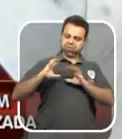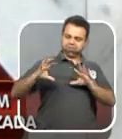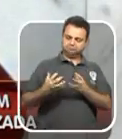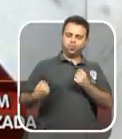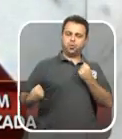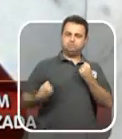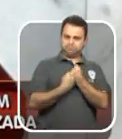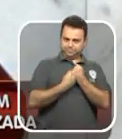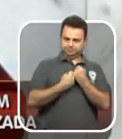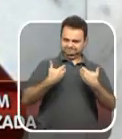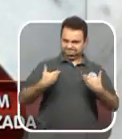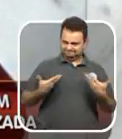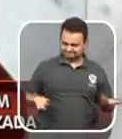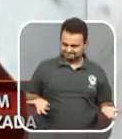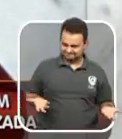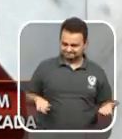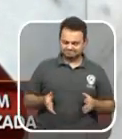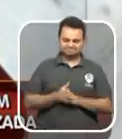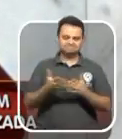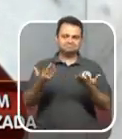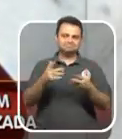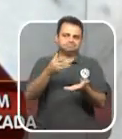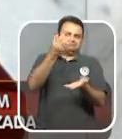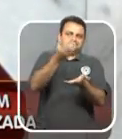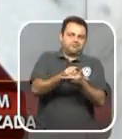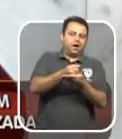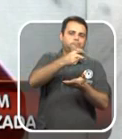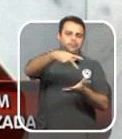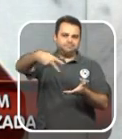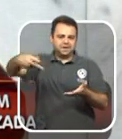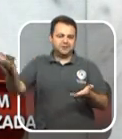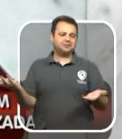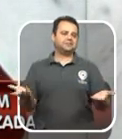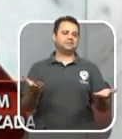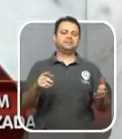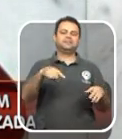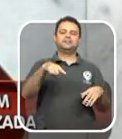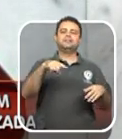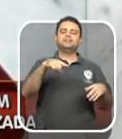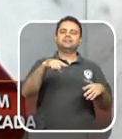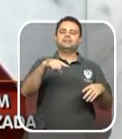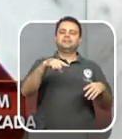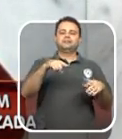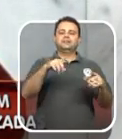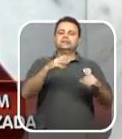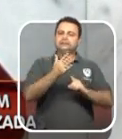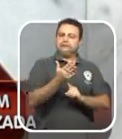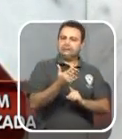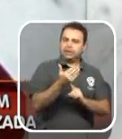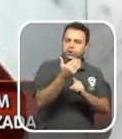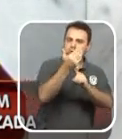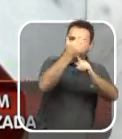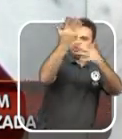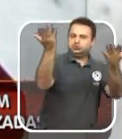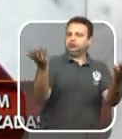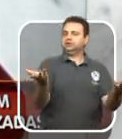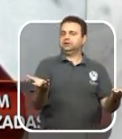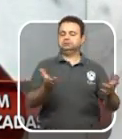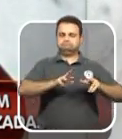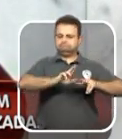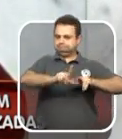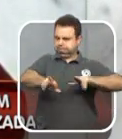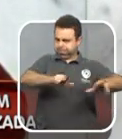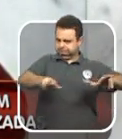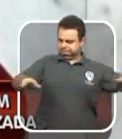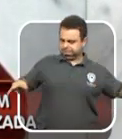a vereadora Karina Caroline, sua vice-presidente, e os secretários Renato Pupo, Robson Risse e Jorge Menezes. Como que foi o trabalho da mesa